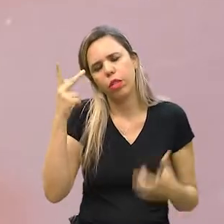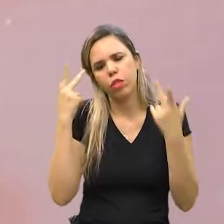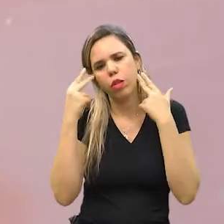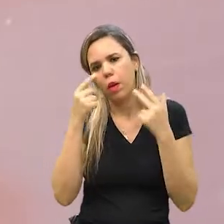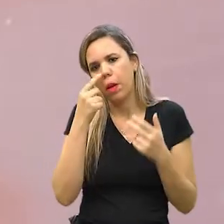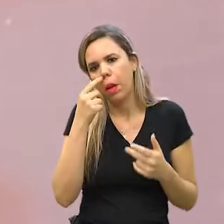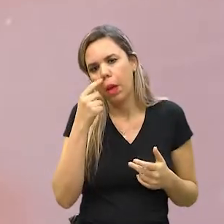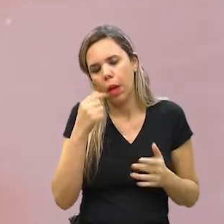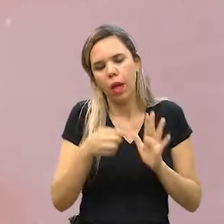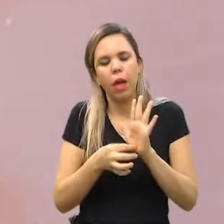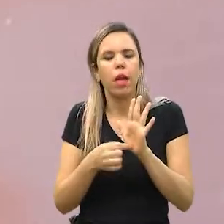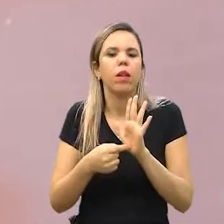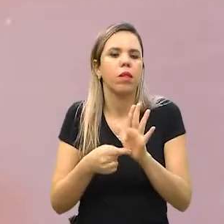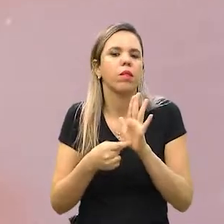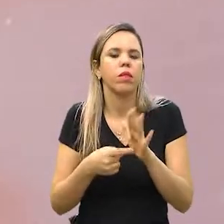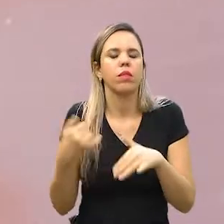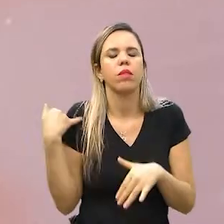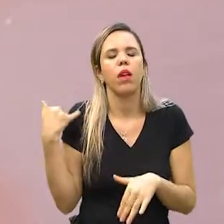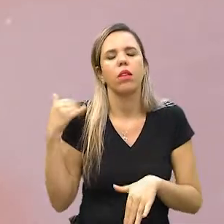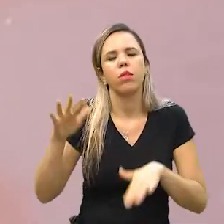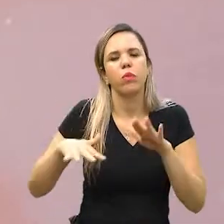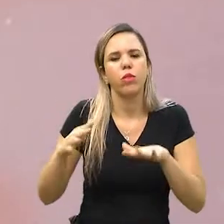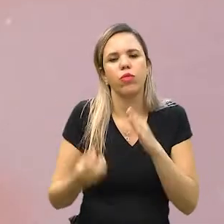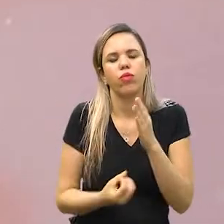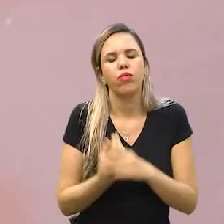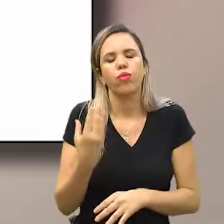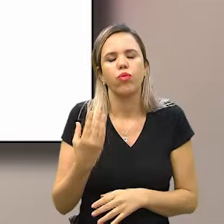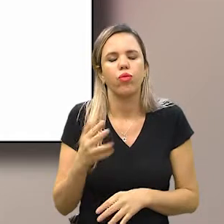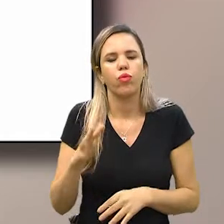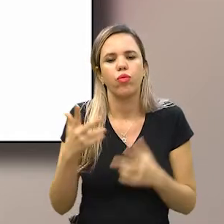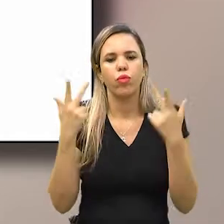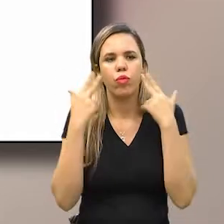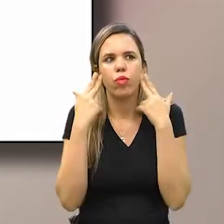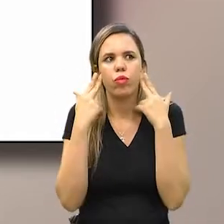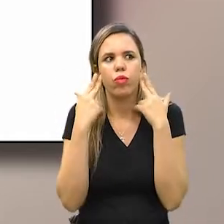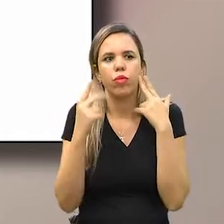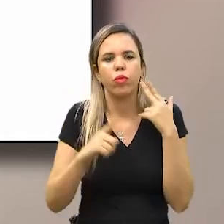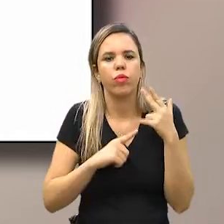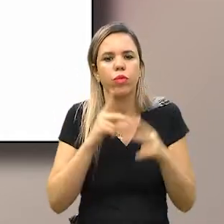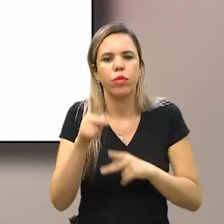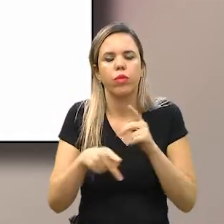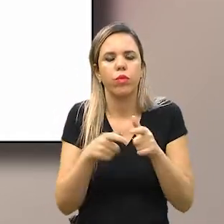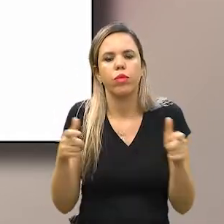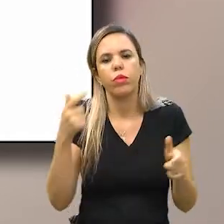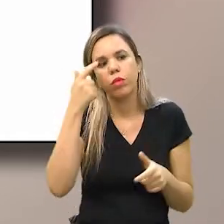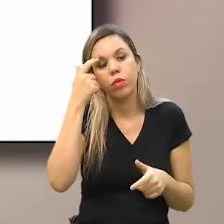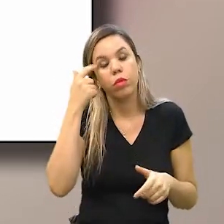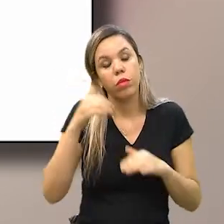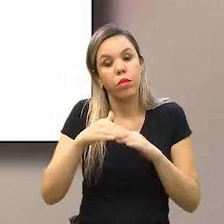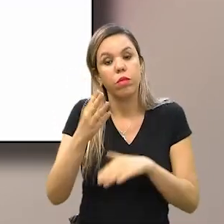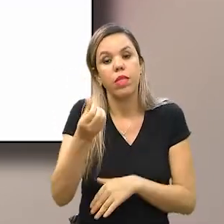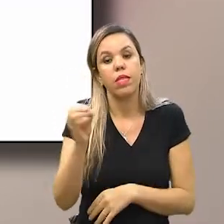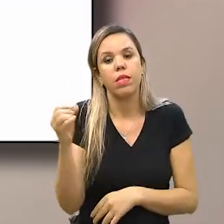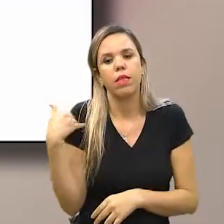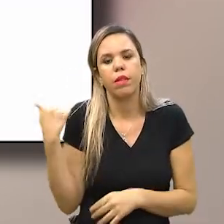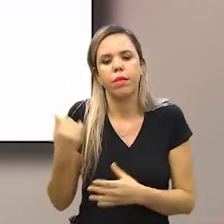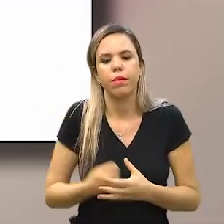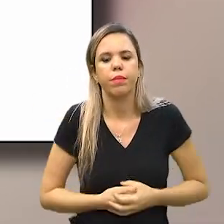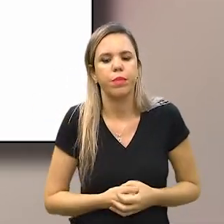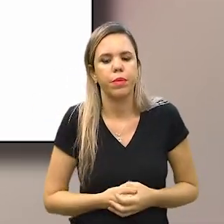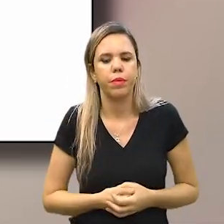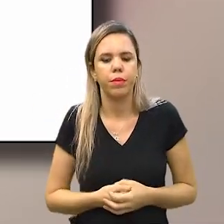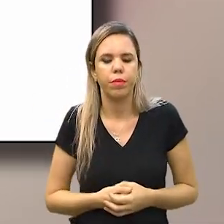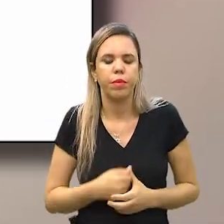herpes zoster, ela se manifesta aí com qual faixa etária, doutor? O mais comum é a gente ter na população com mais de 60